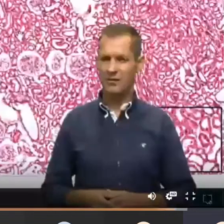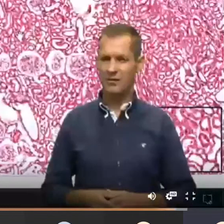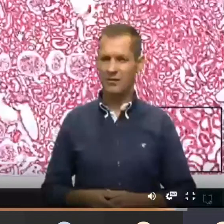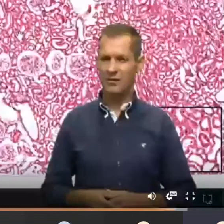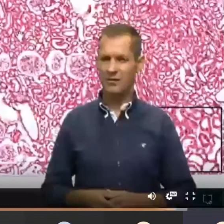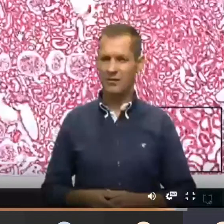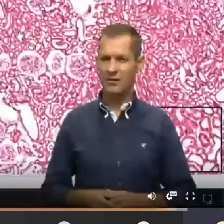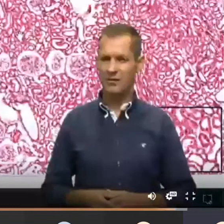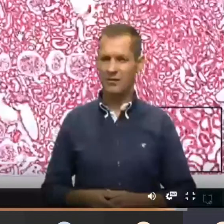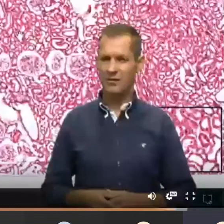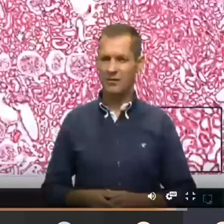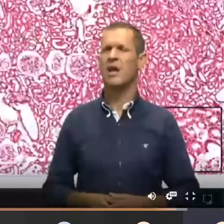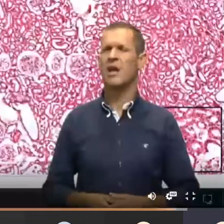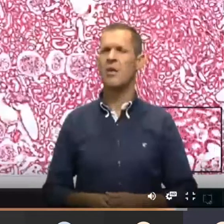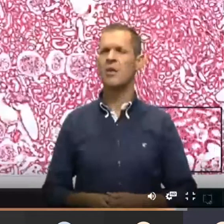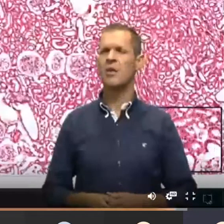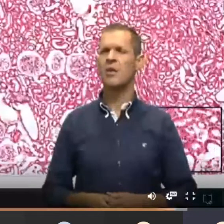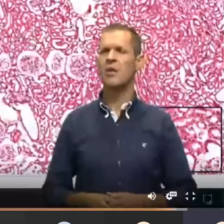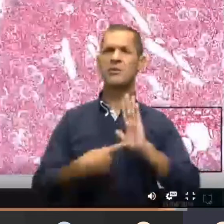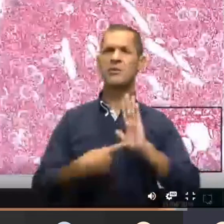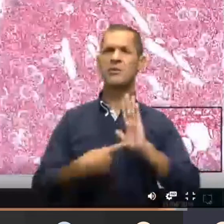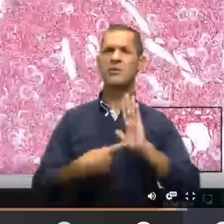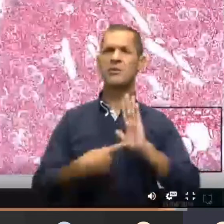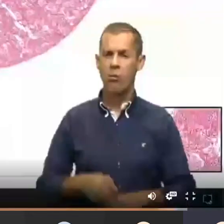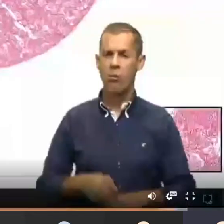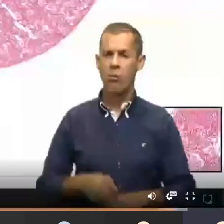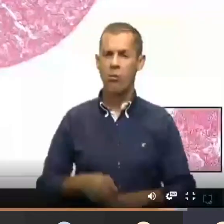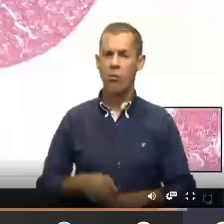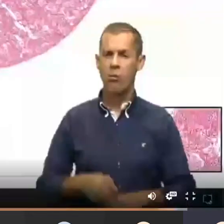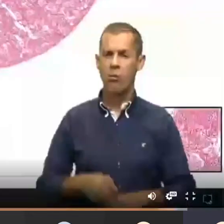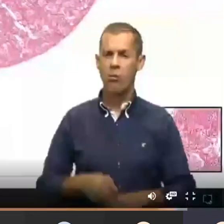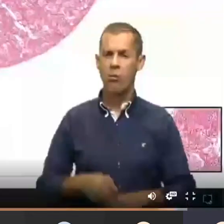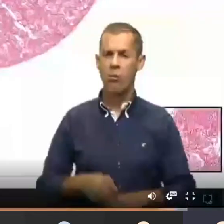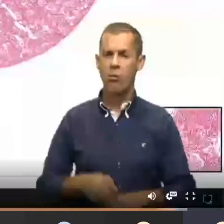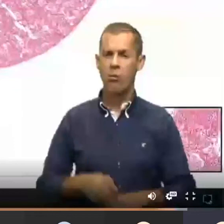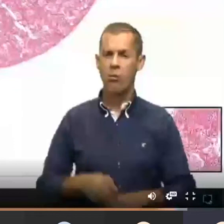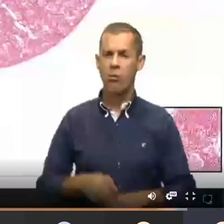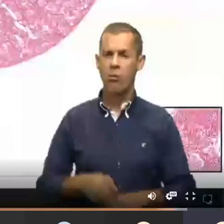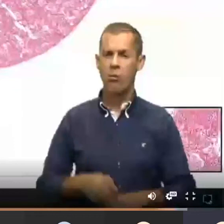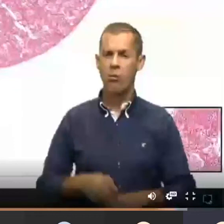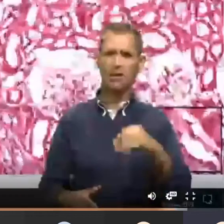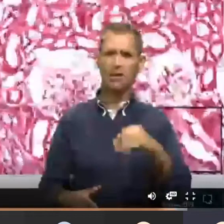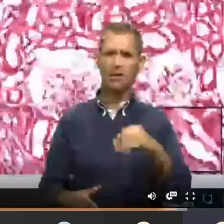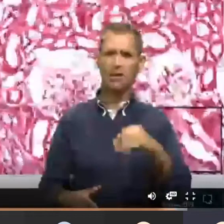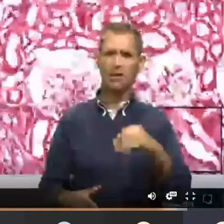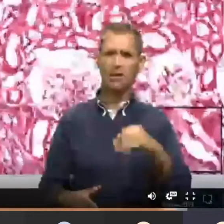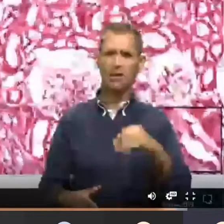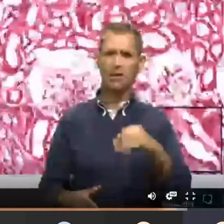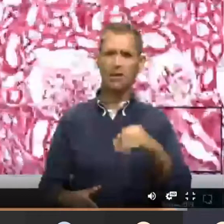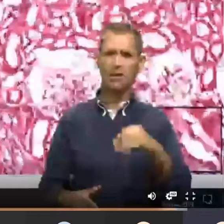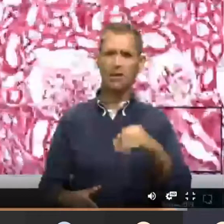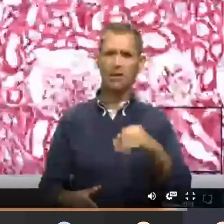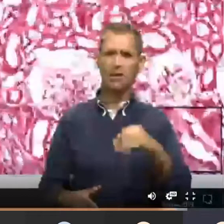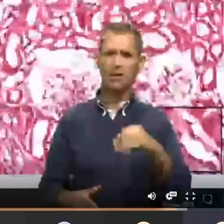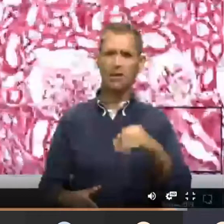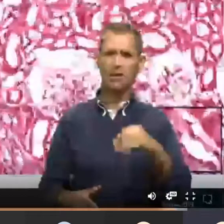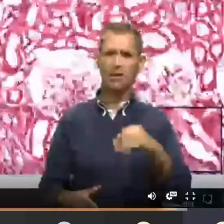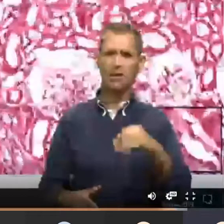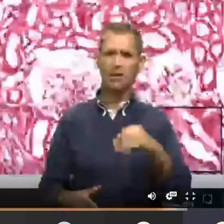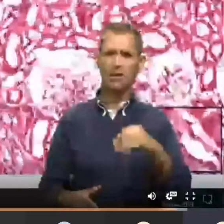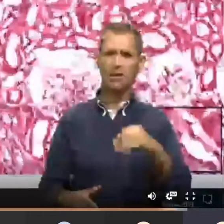maior aumento, não há indícios de inflamação, muito menos de tumefação em nenhuma das células do